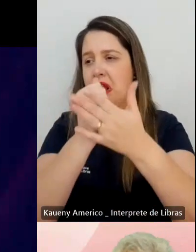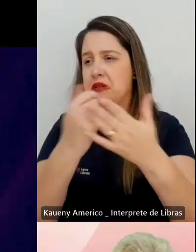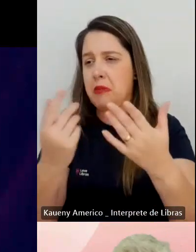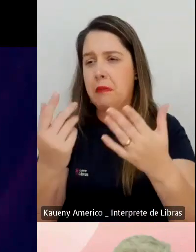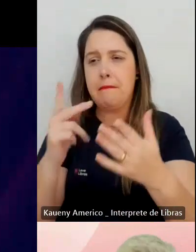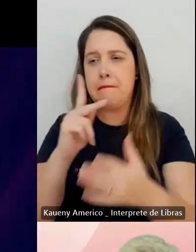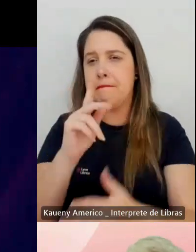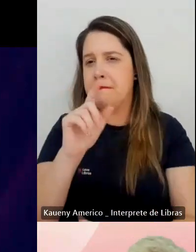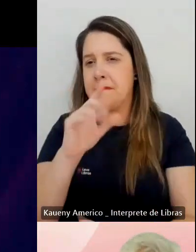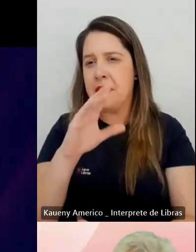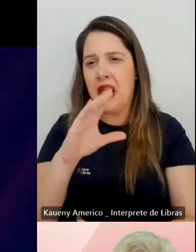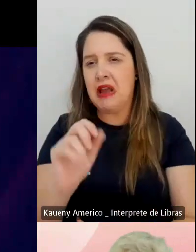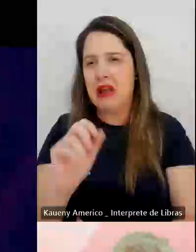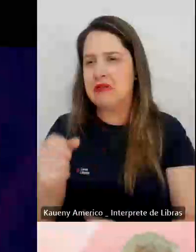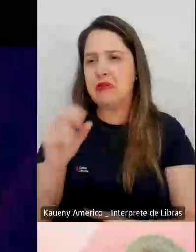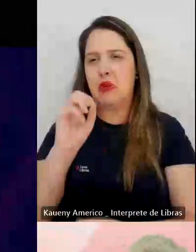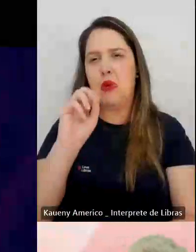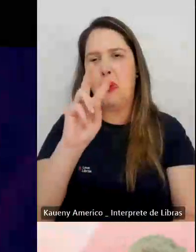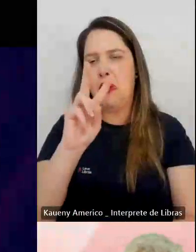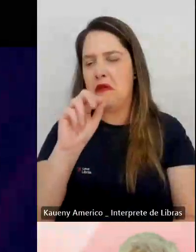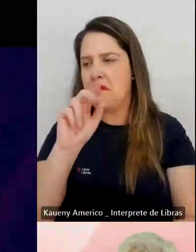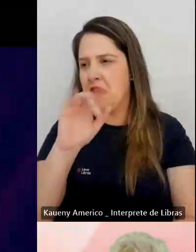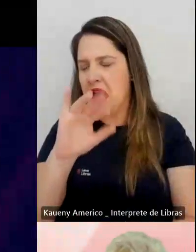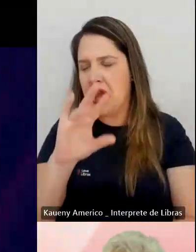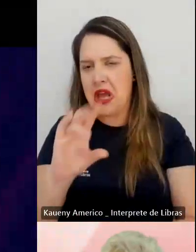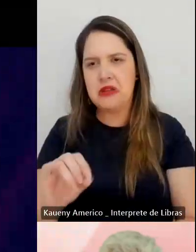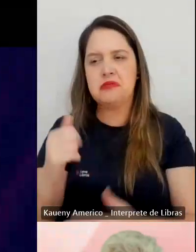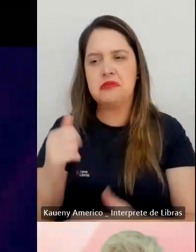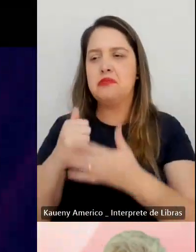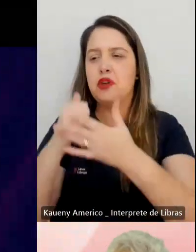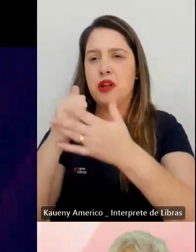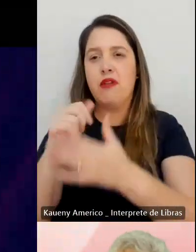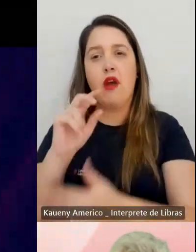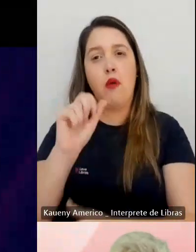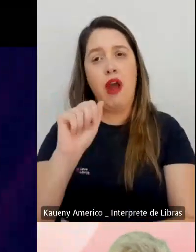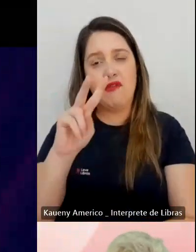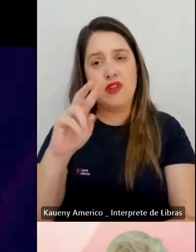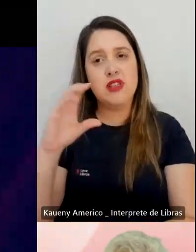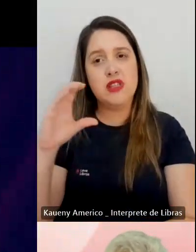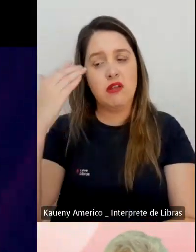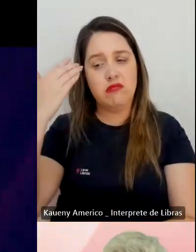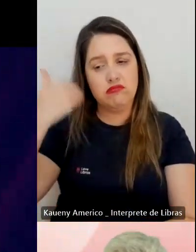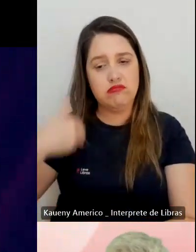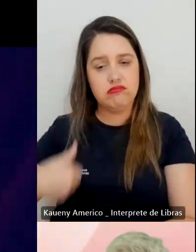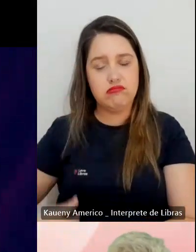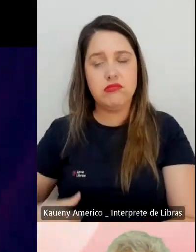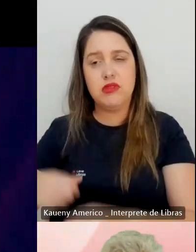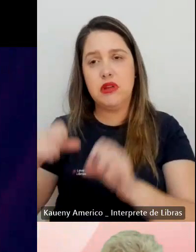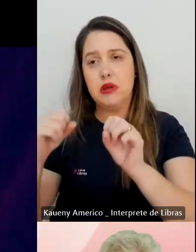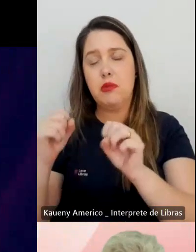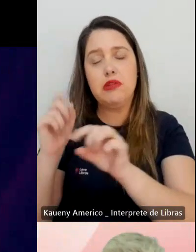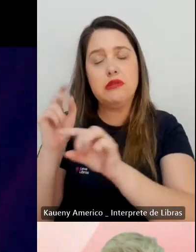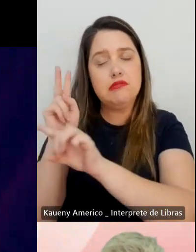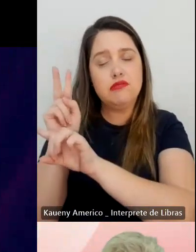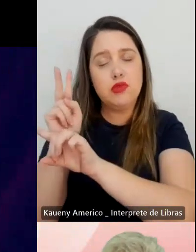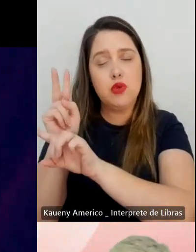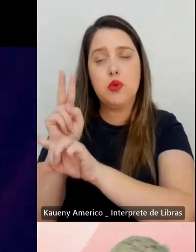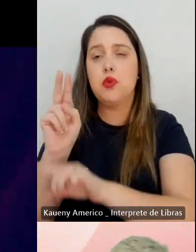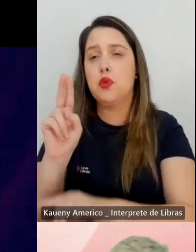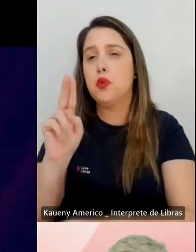nos vasos, isso pode soltar, pode levar a AVC. Então a gente fala, são formas de prevenir outras